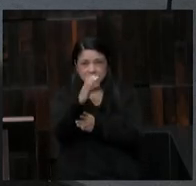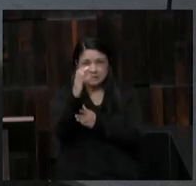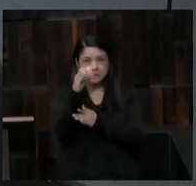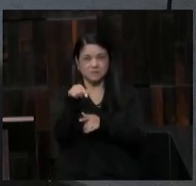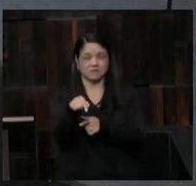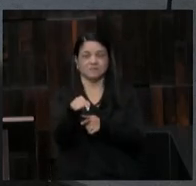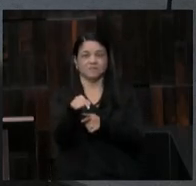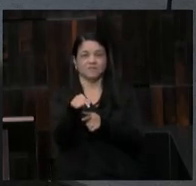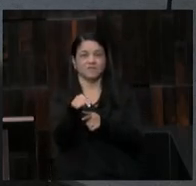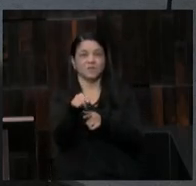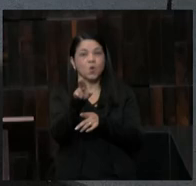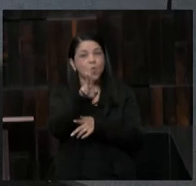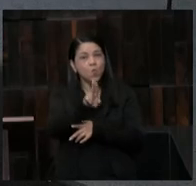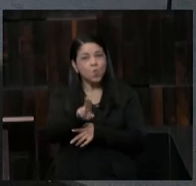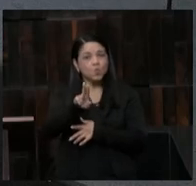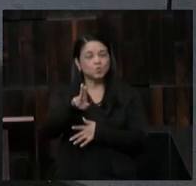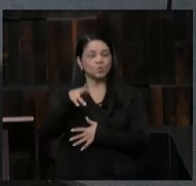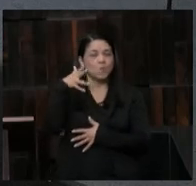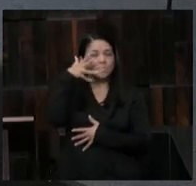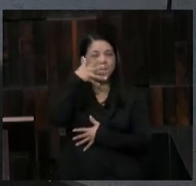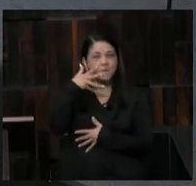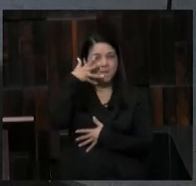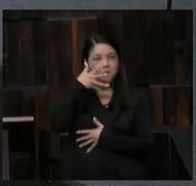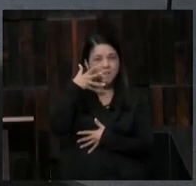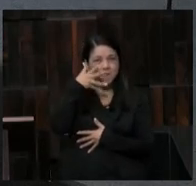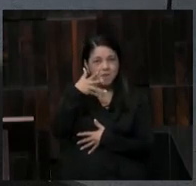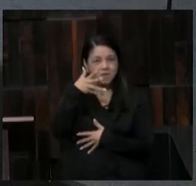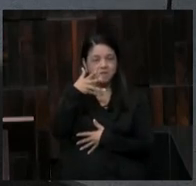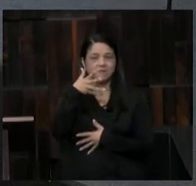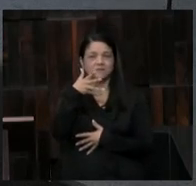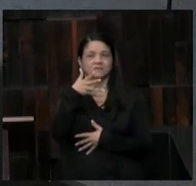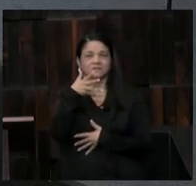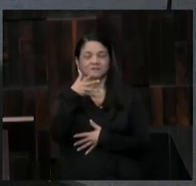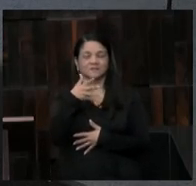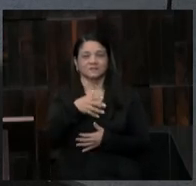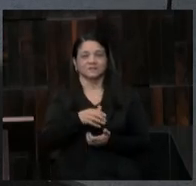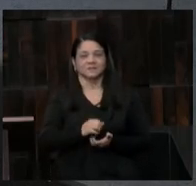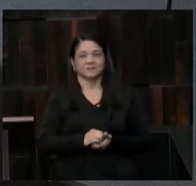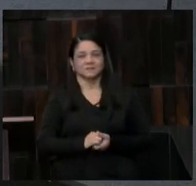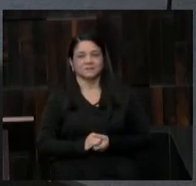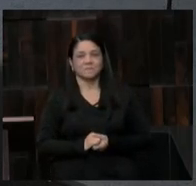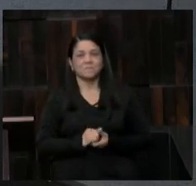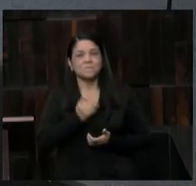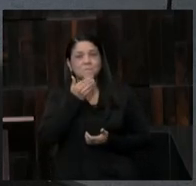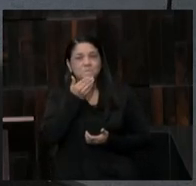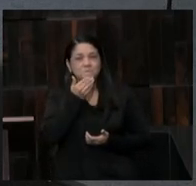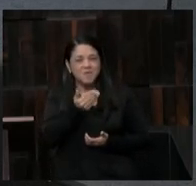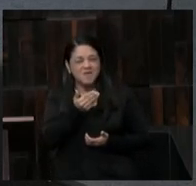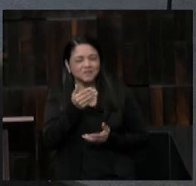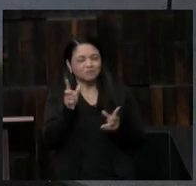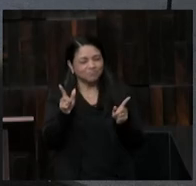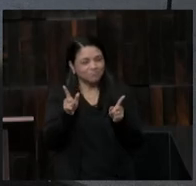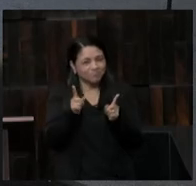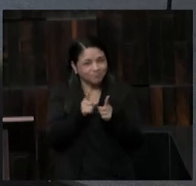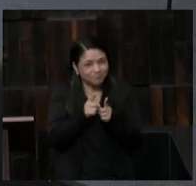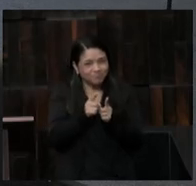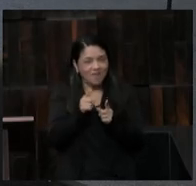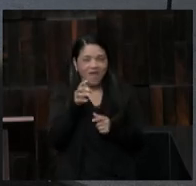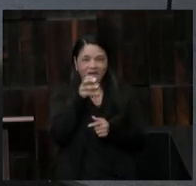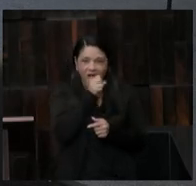poder fazer uso da palavra também. E a gente só pede que seja breve devido